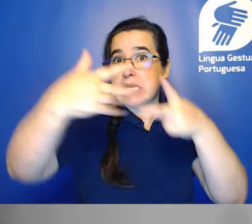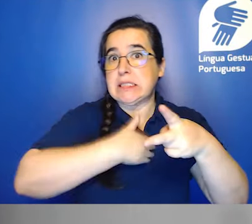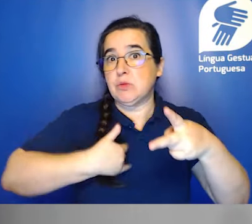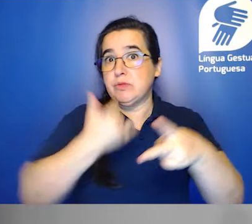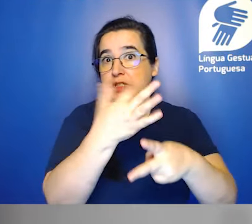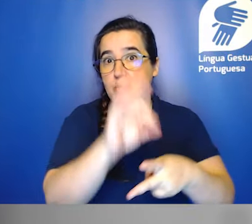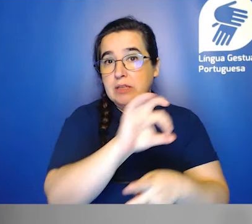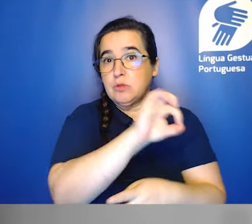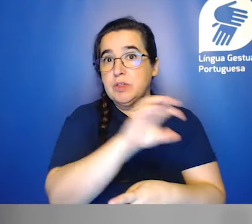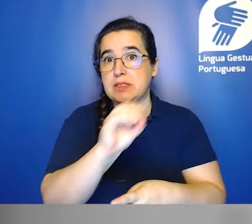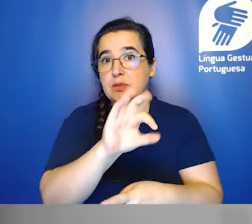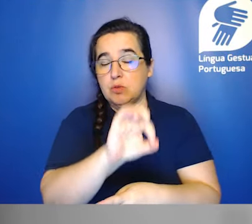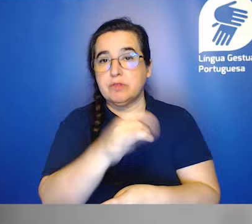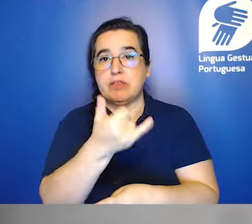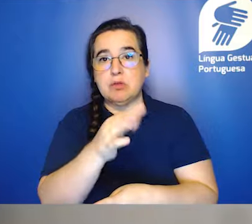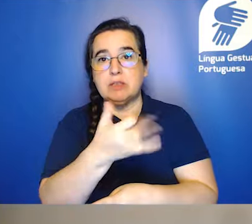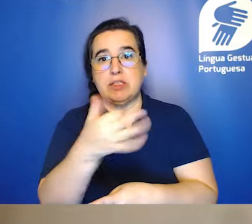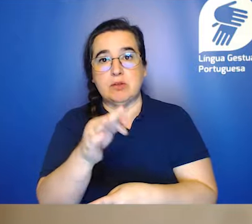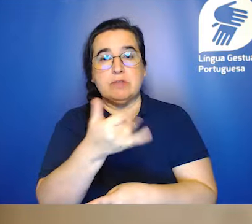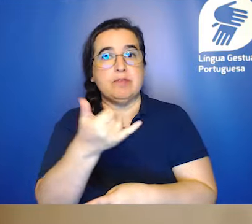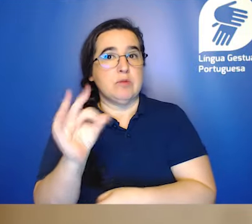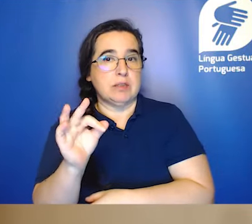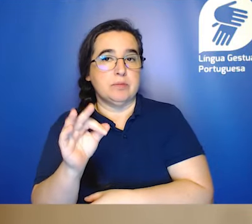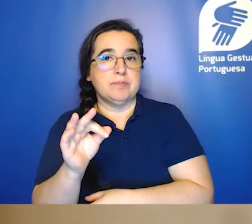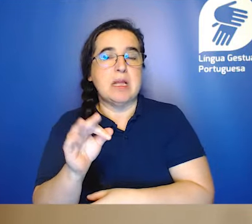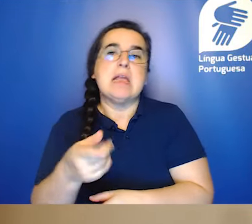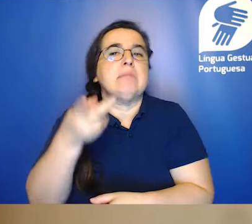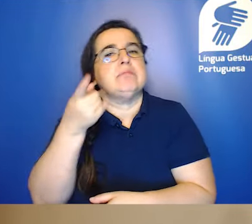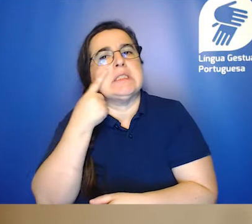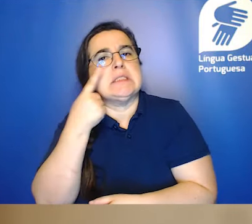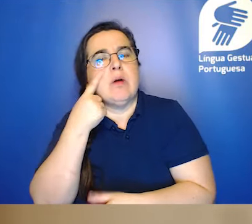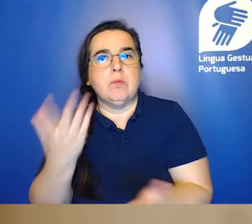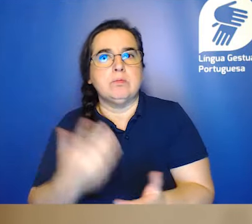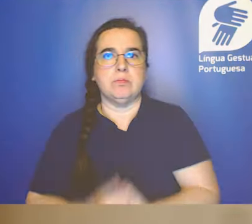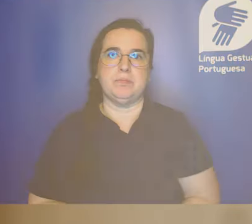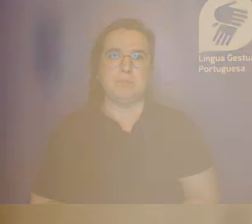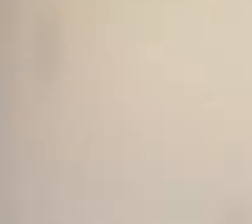808 24 24 24 e siga as instruções.